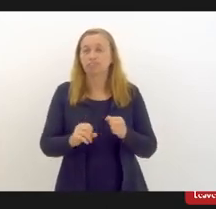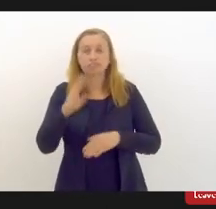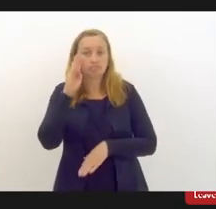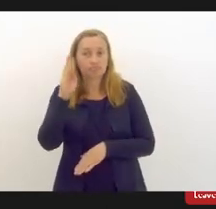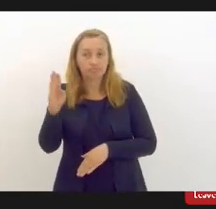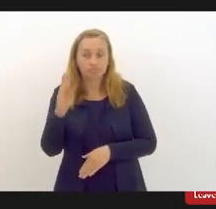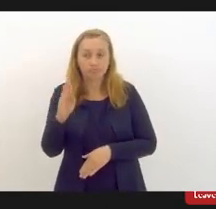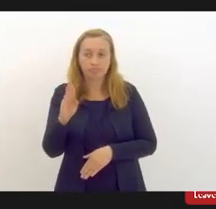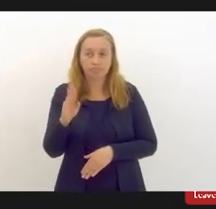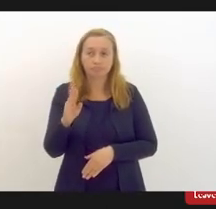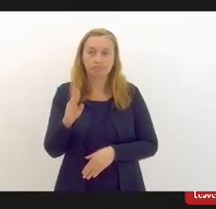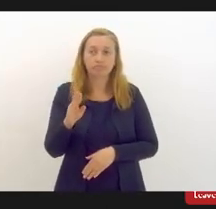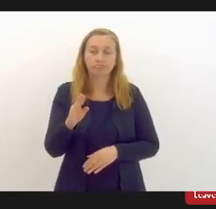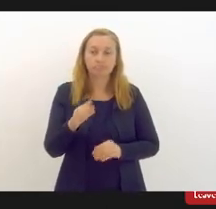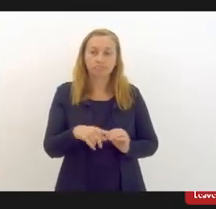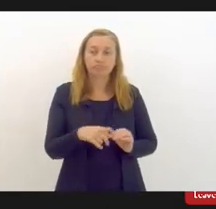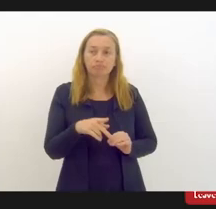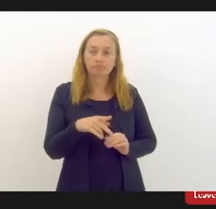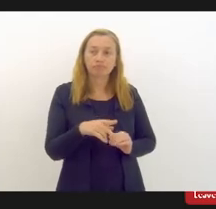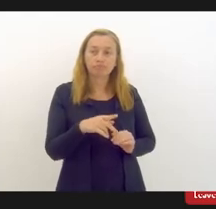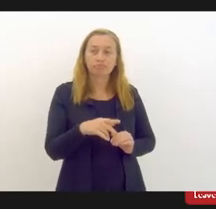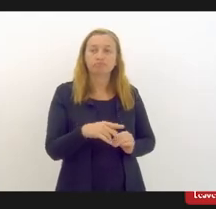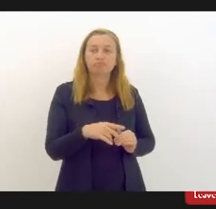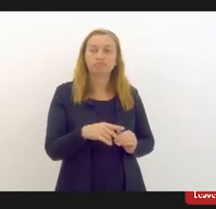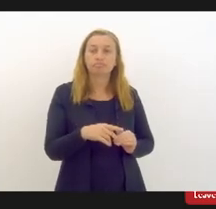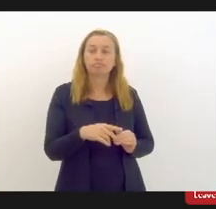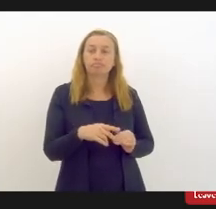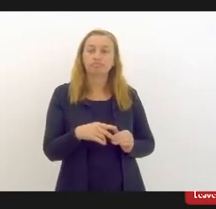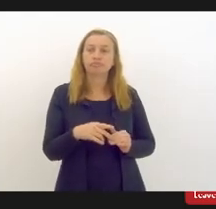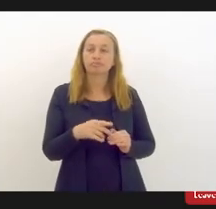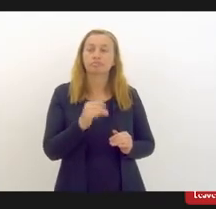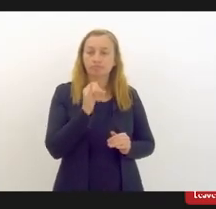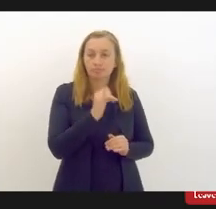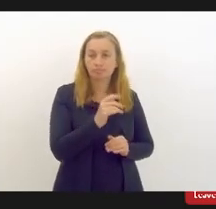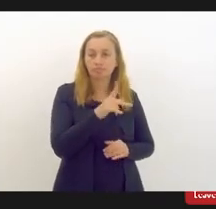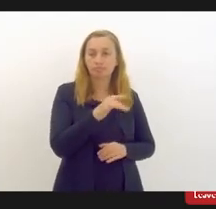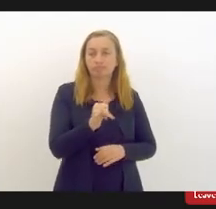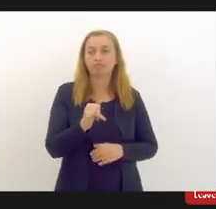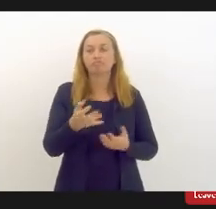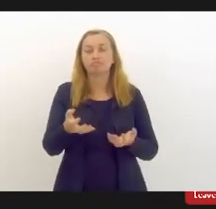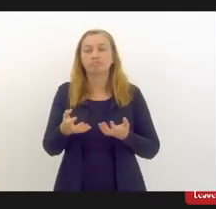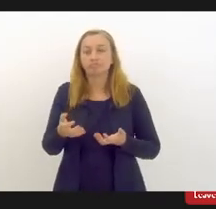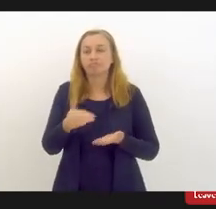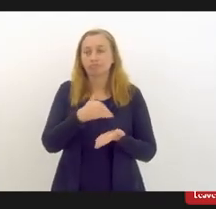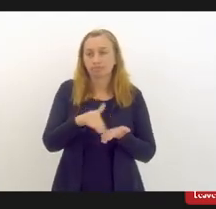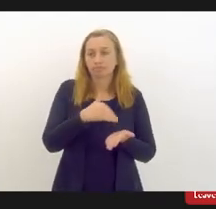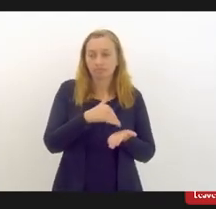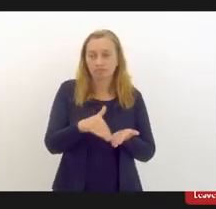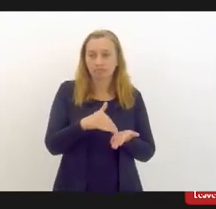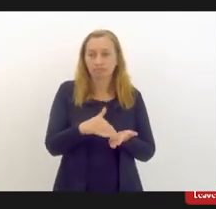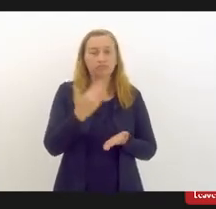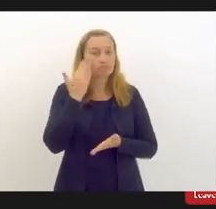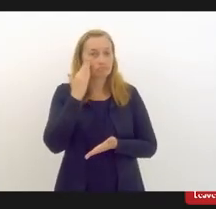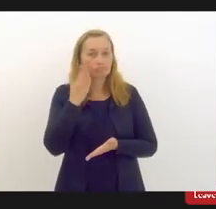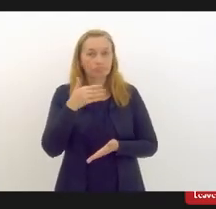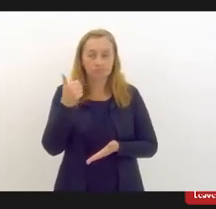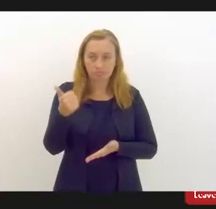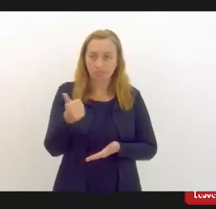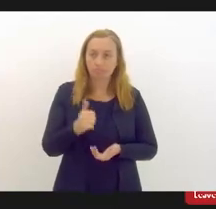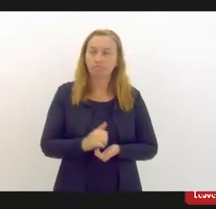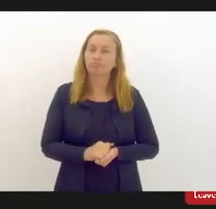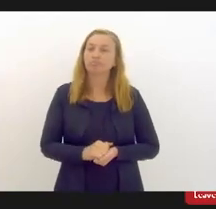principalmente para dar conta para os pais. Então, é importante, e queria muito que o secretário levasse isso em consideração,